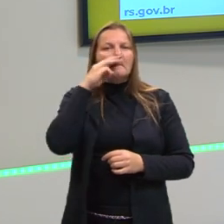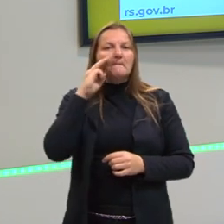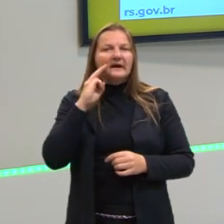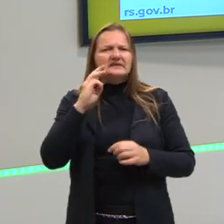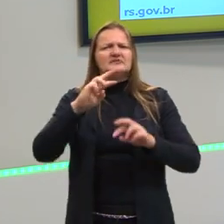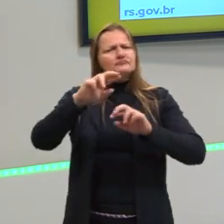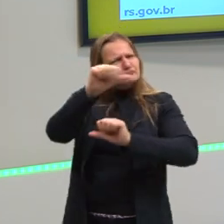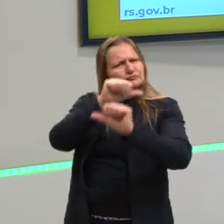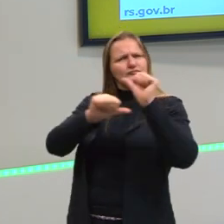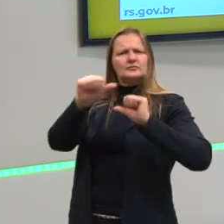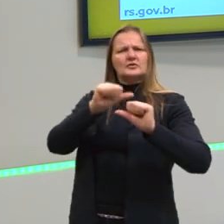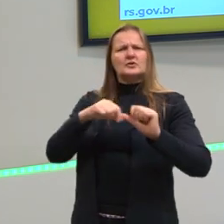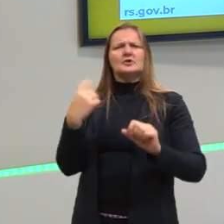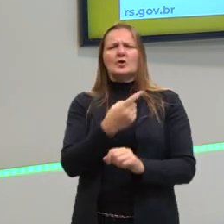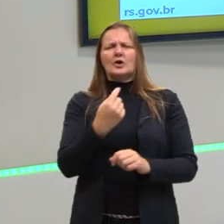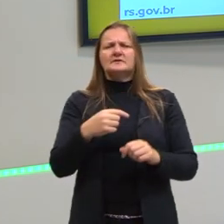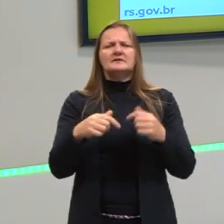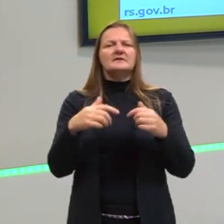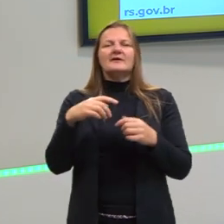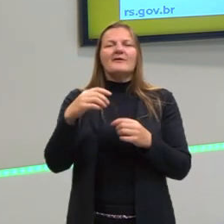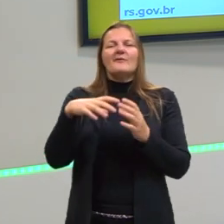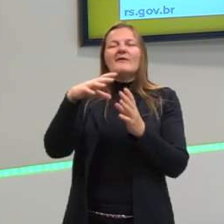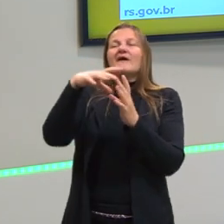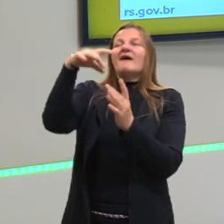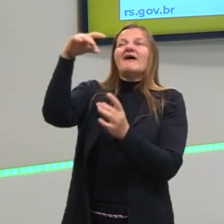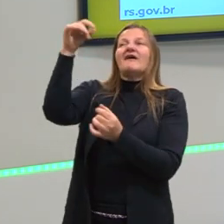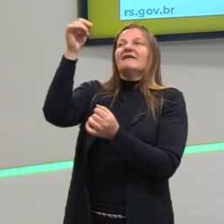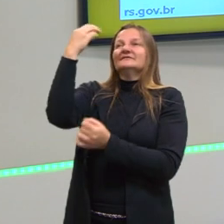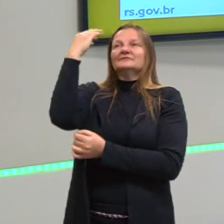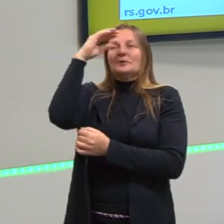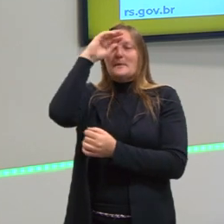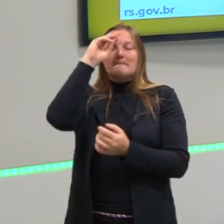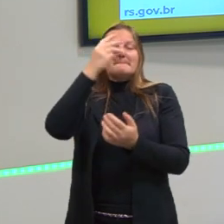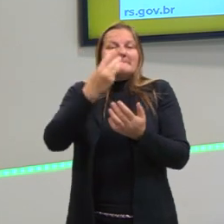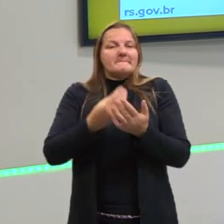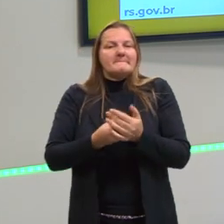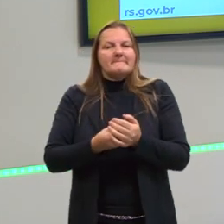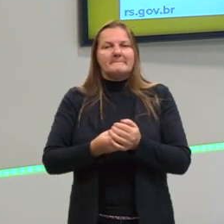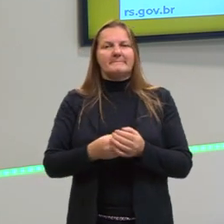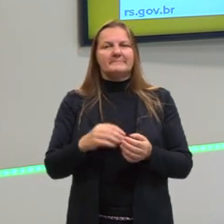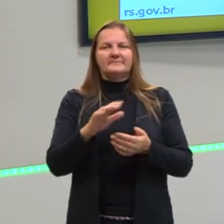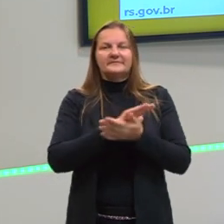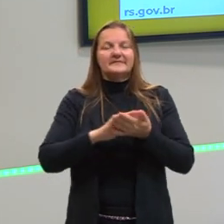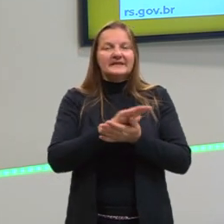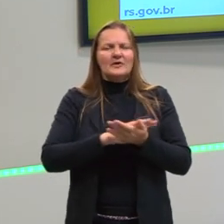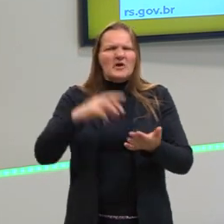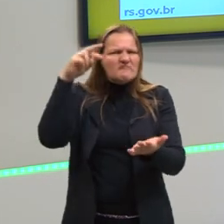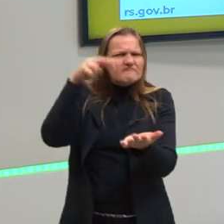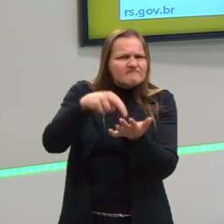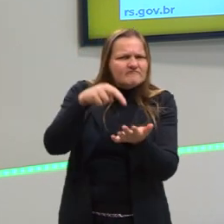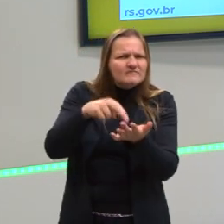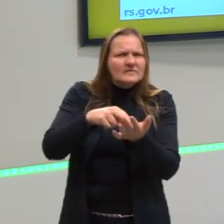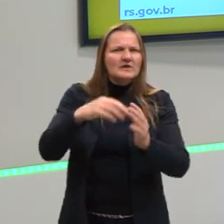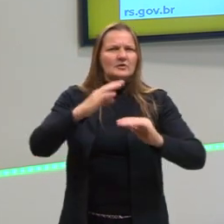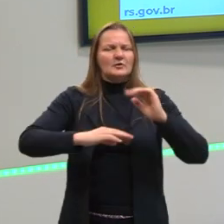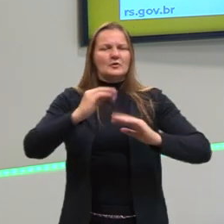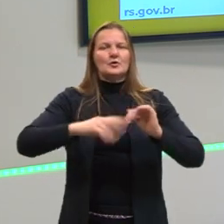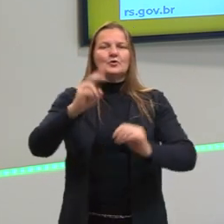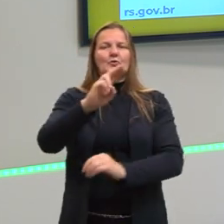as nossas mudanças não acontecem de forma transcendental metafísicas é na realidade por isso o